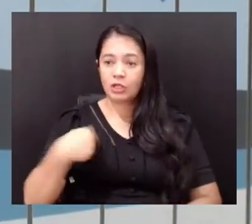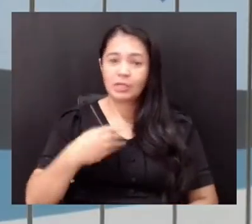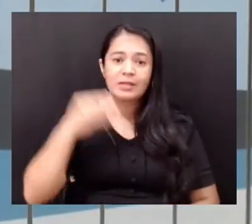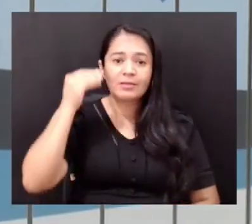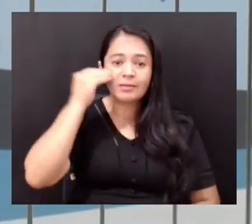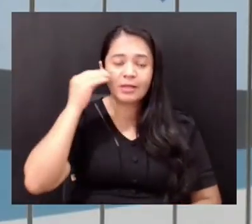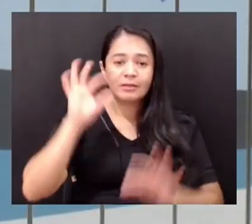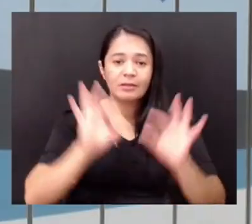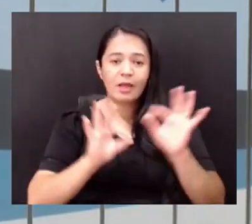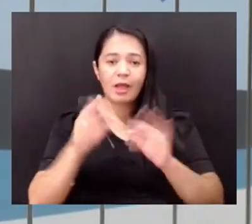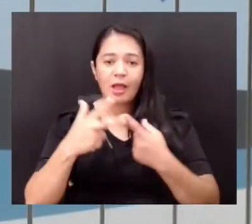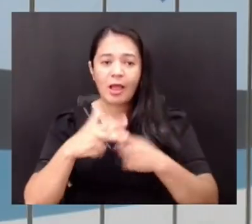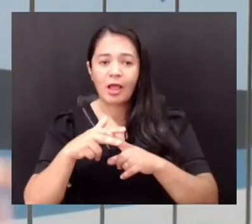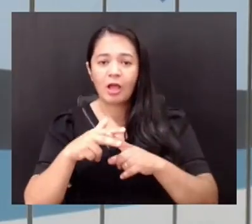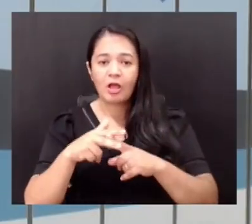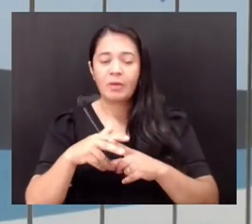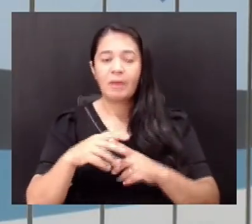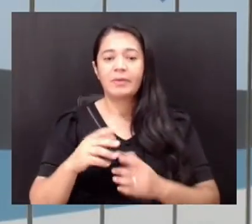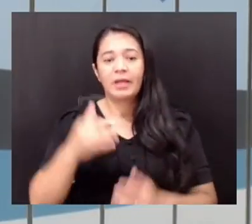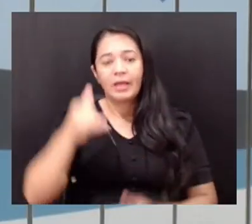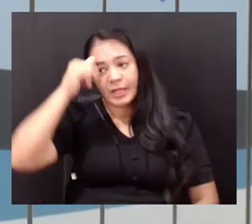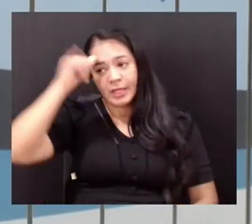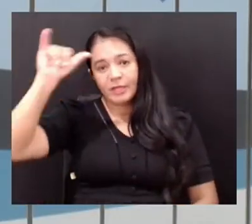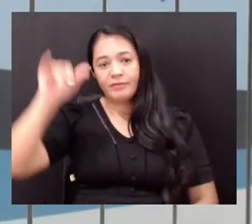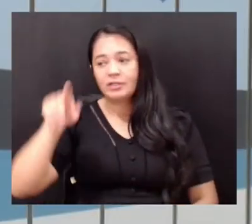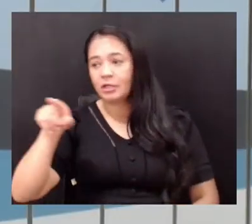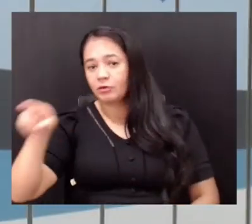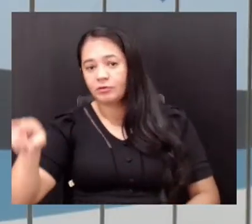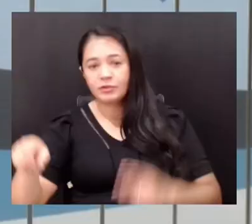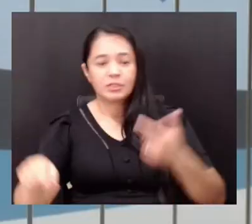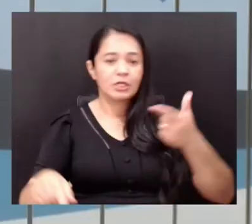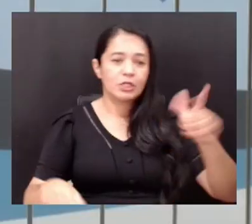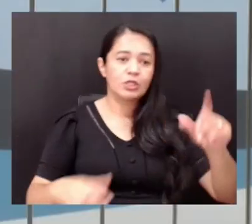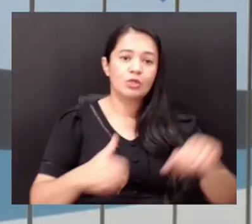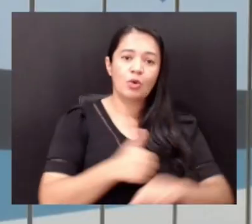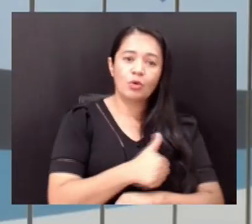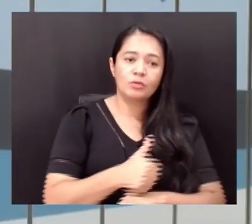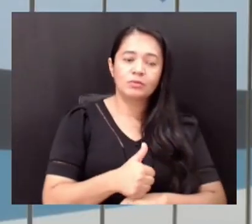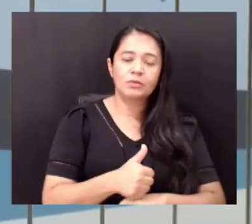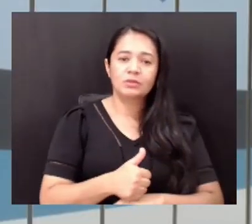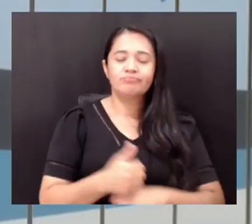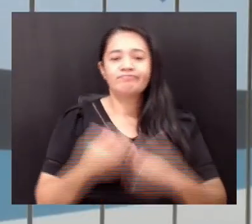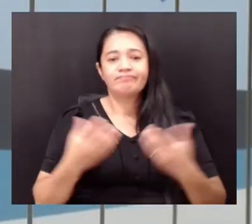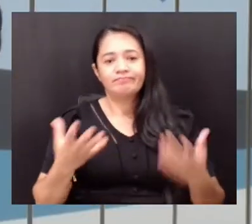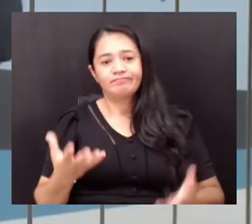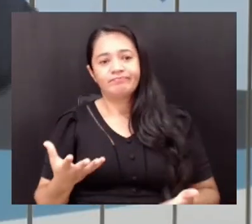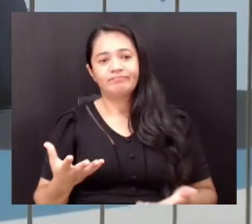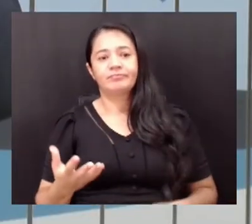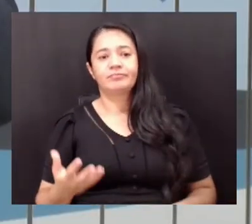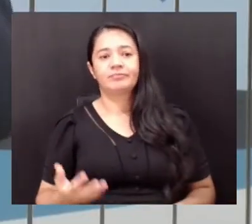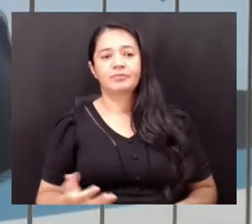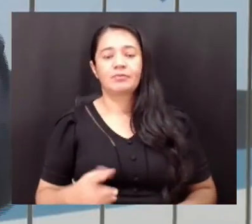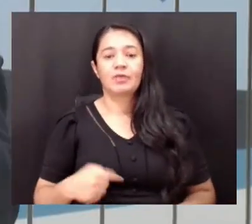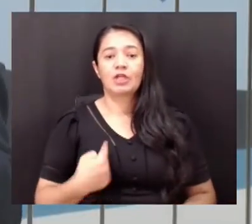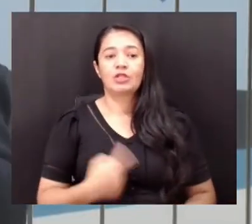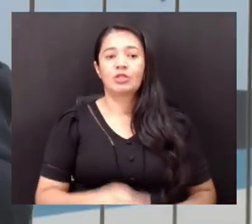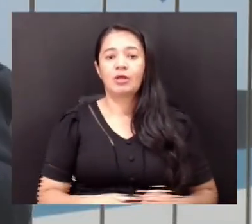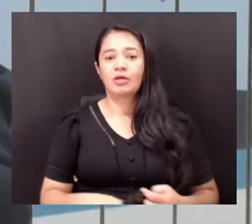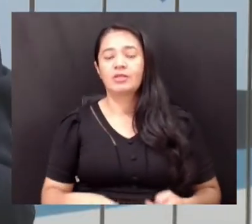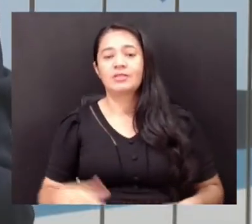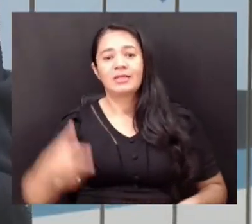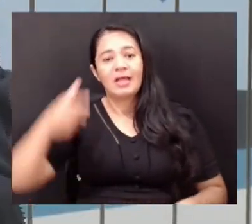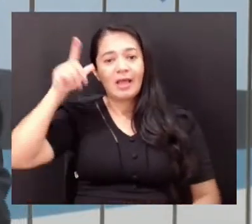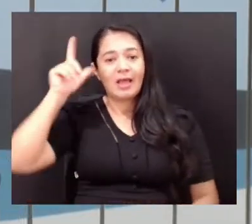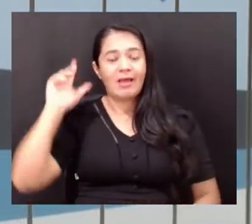com você ou com qualquer outro profissional. Então, são coisas que a gente não falava antigamente, que agora